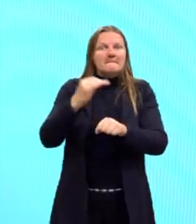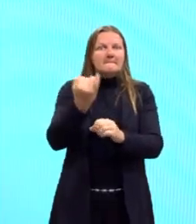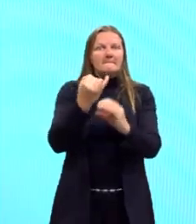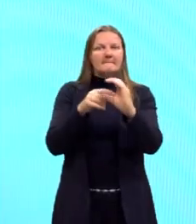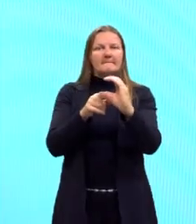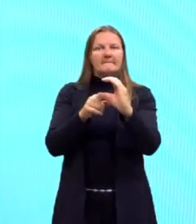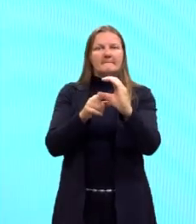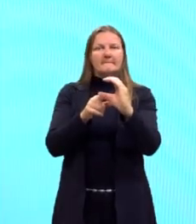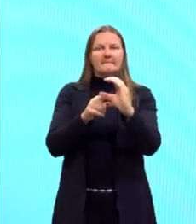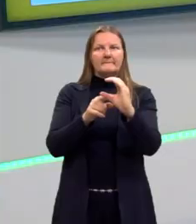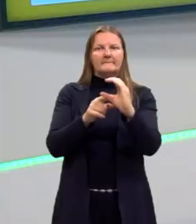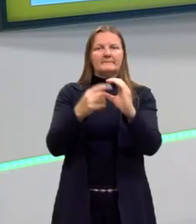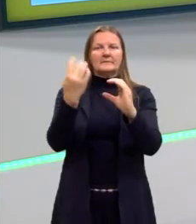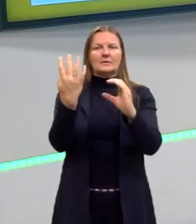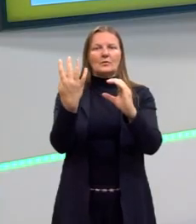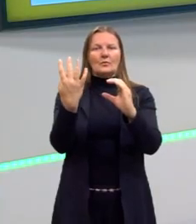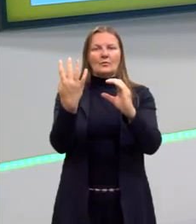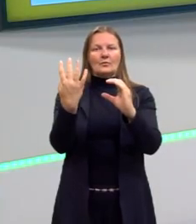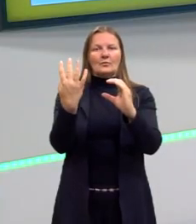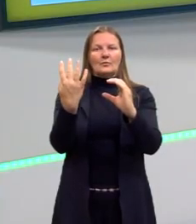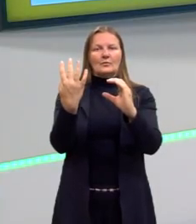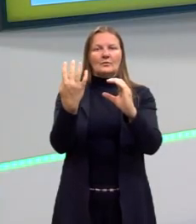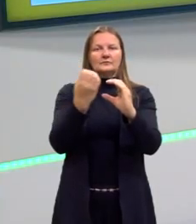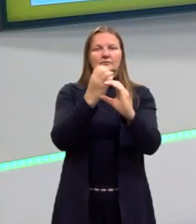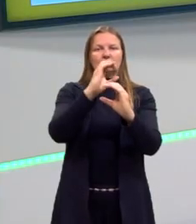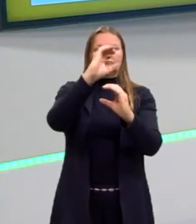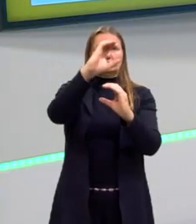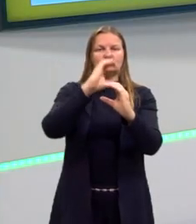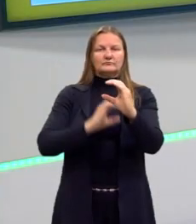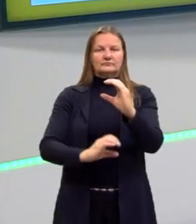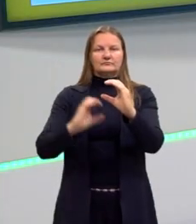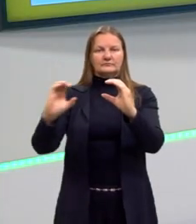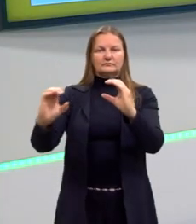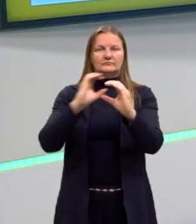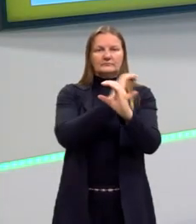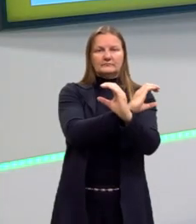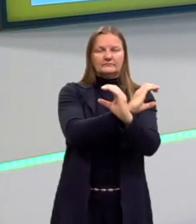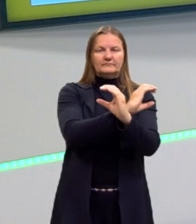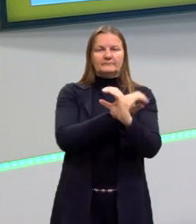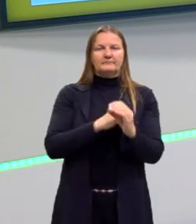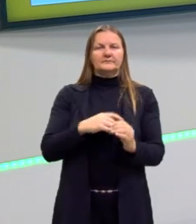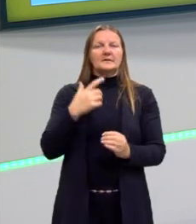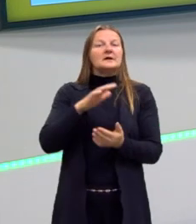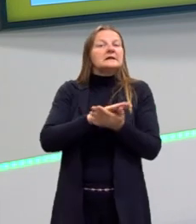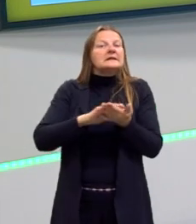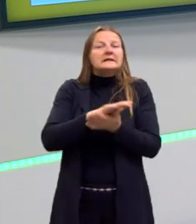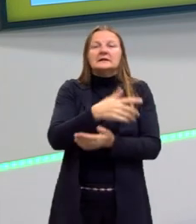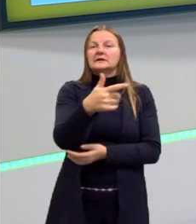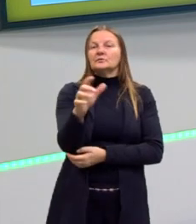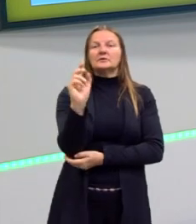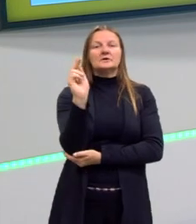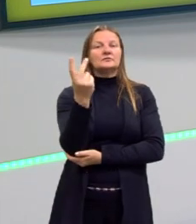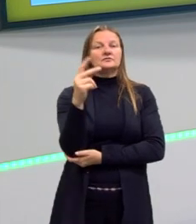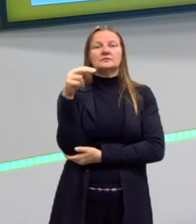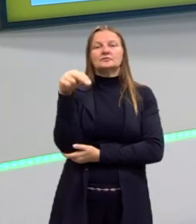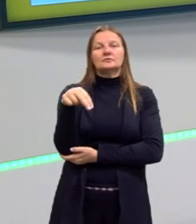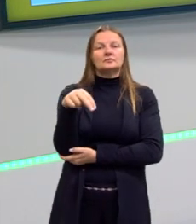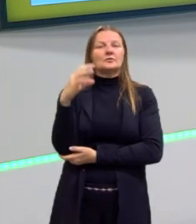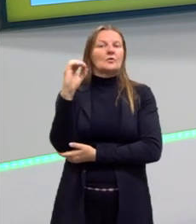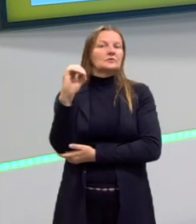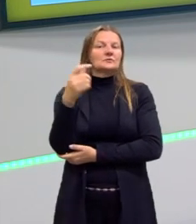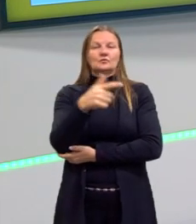ele vai estar ligado a quatro átomos de carbono significa que ele não tem nem hidrogênio e nitrogênio